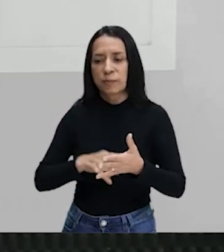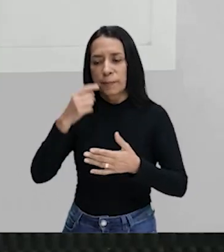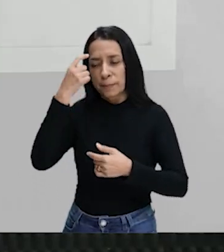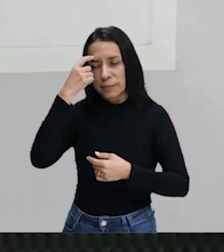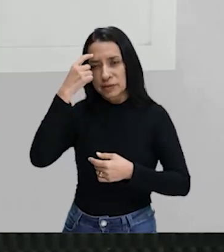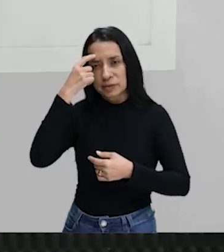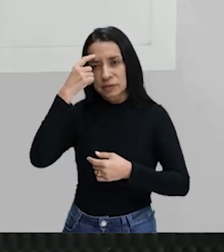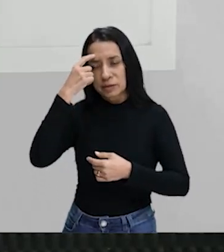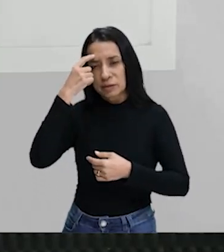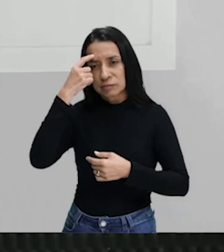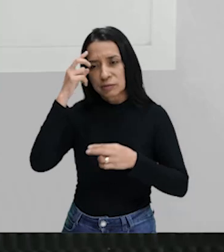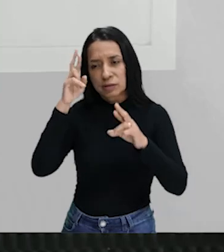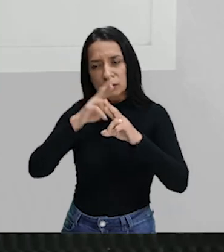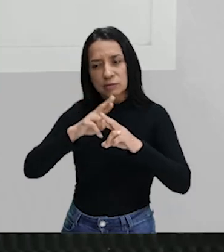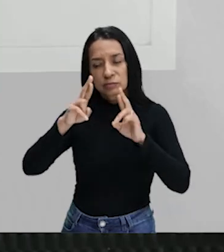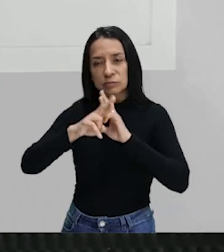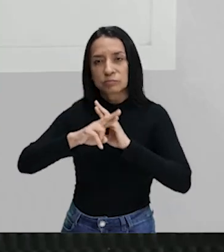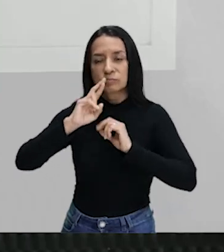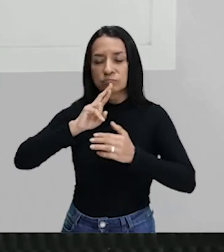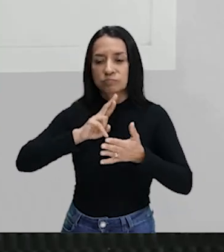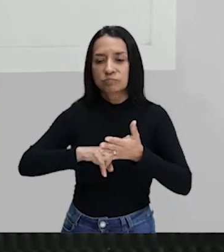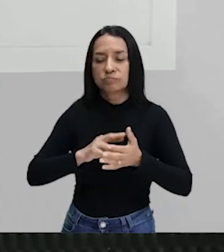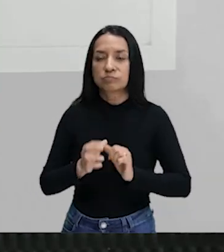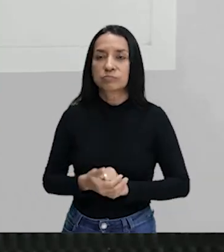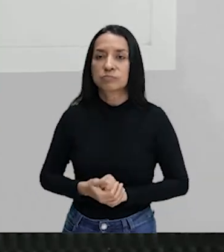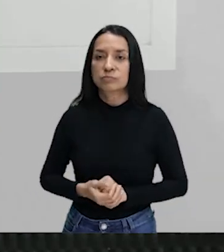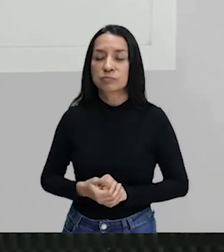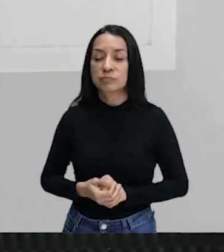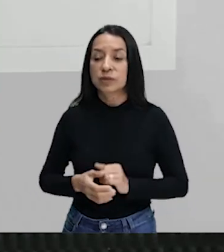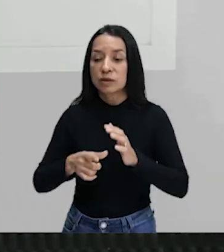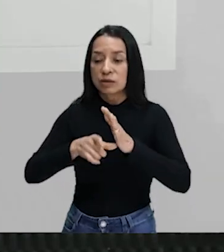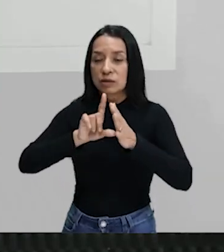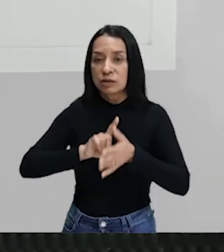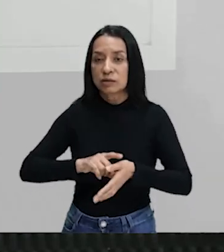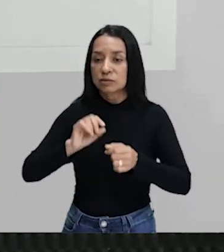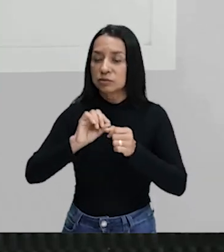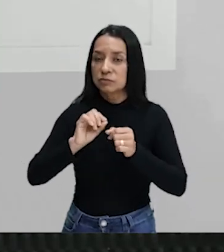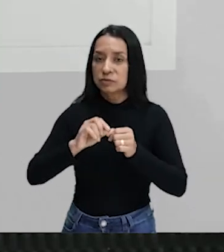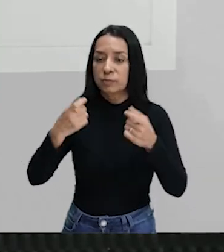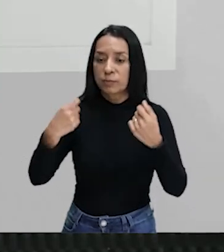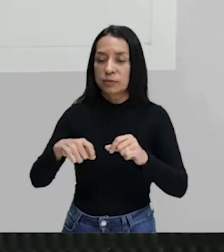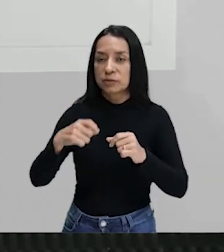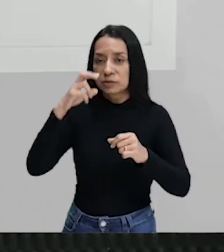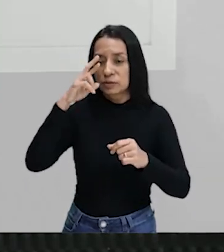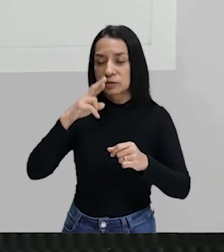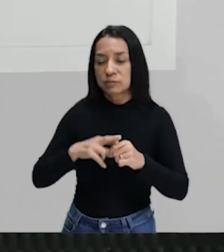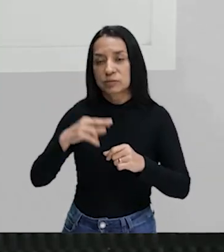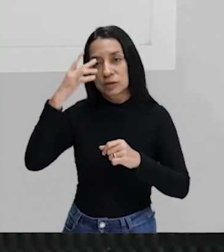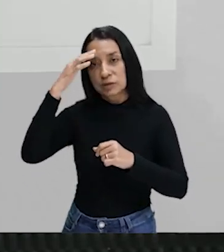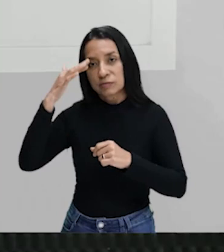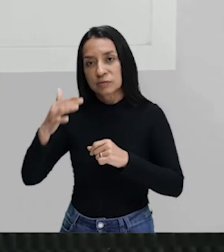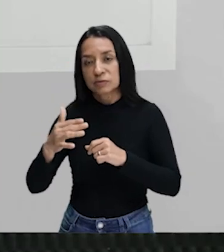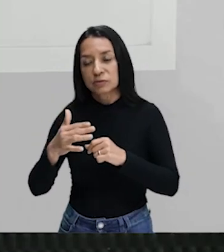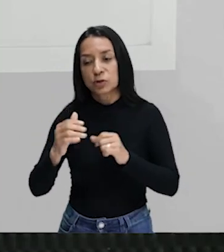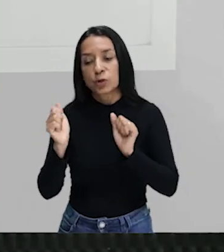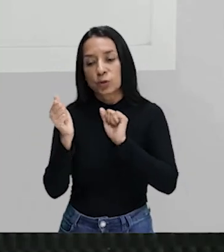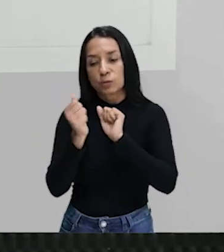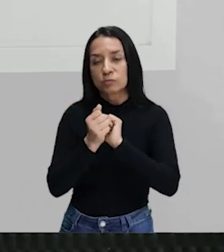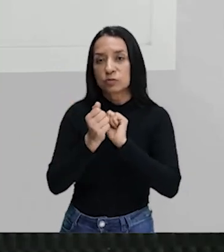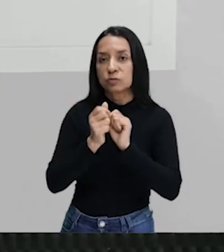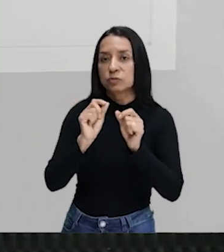de agir, precisamos também refletir. Junto com a ação, é